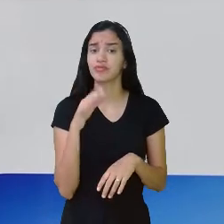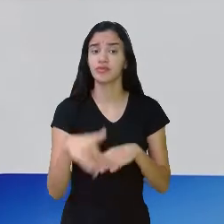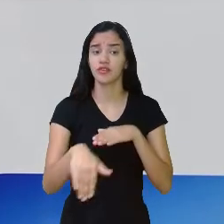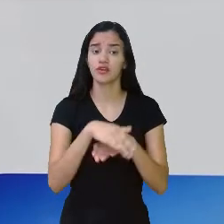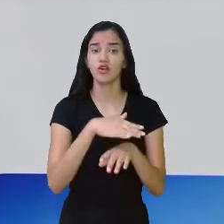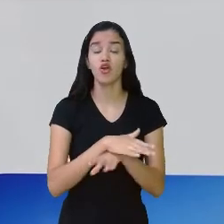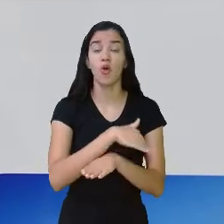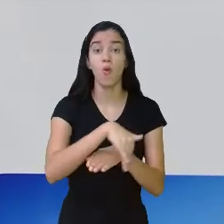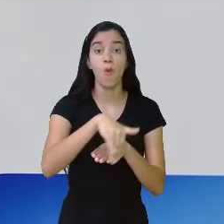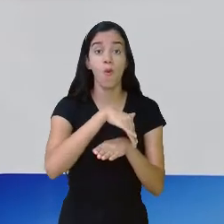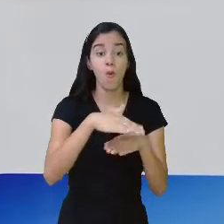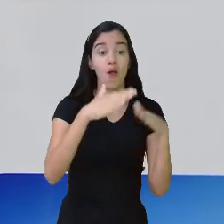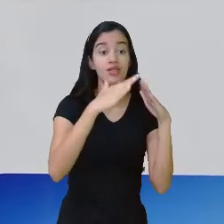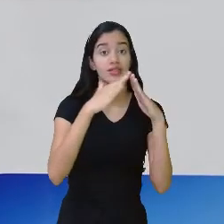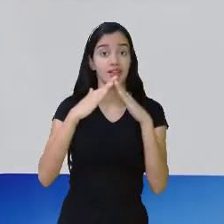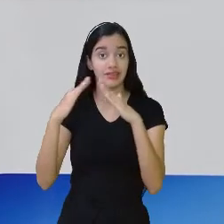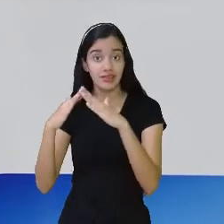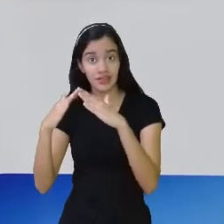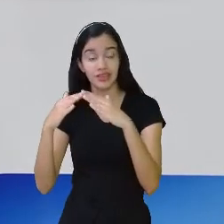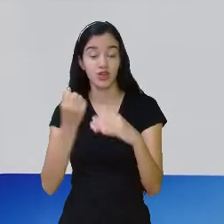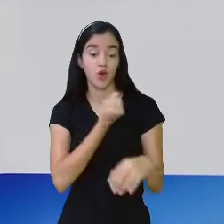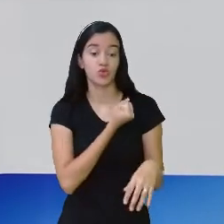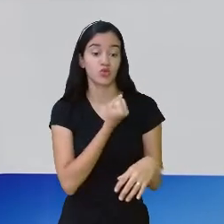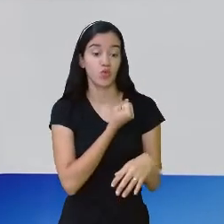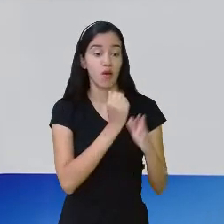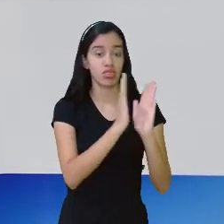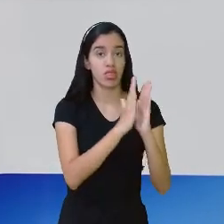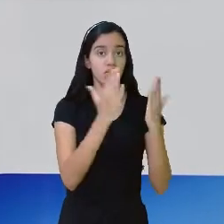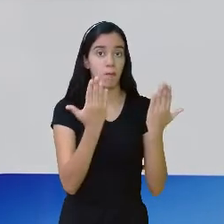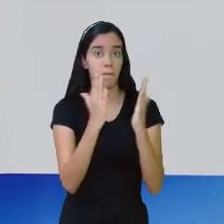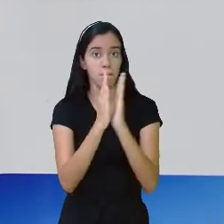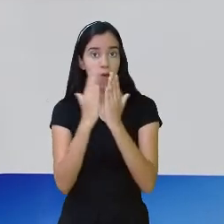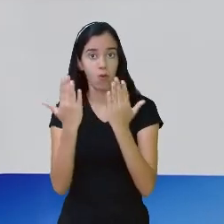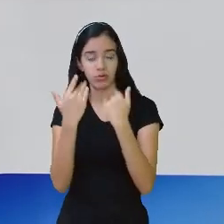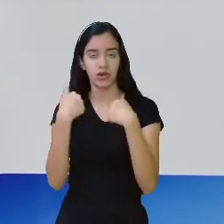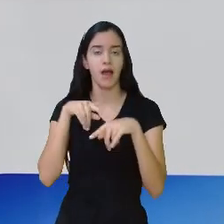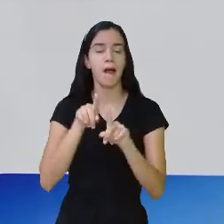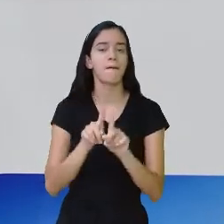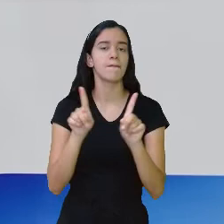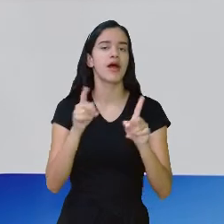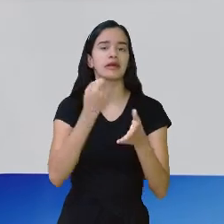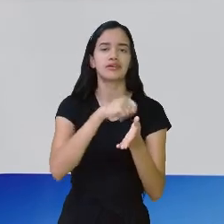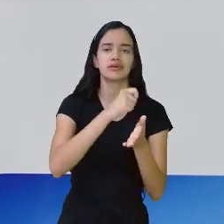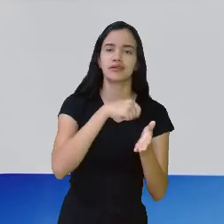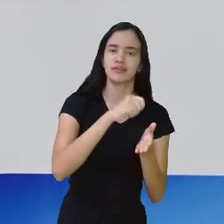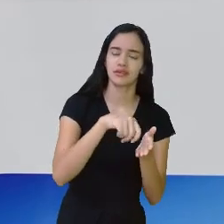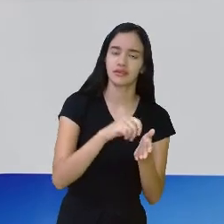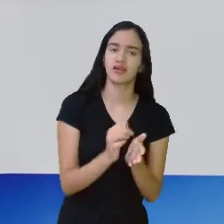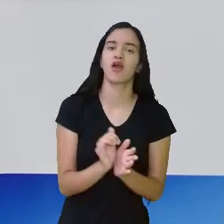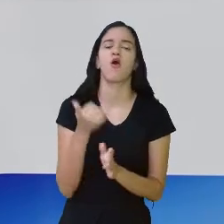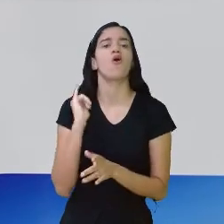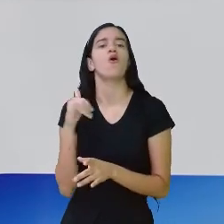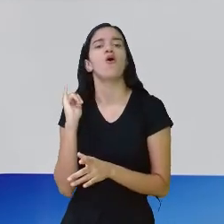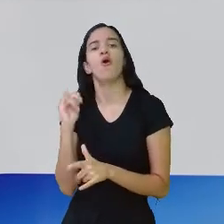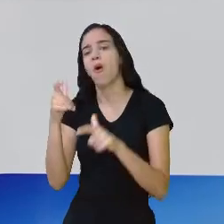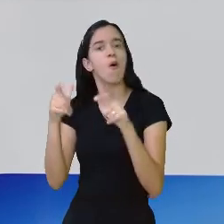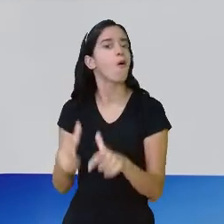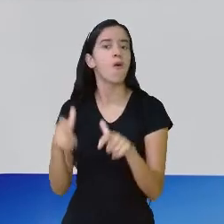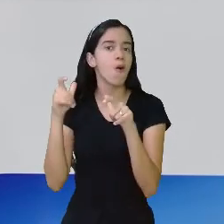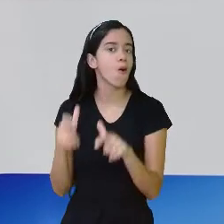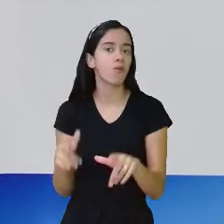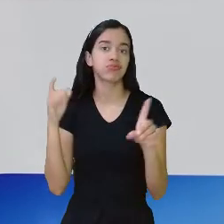Casas, número das portas. E o menino não sabe ler, mas escreva para ele contando aí onde